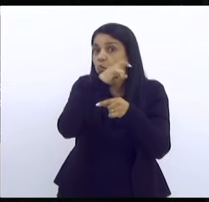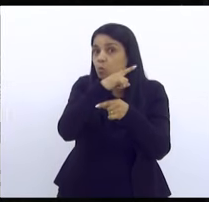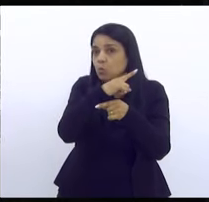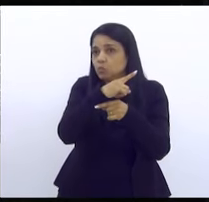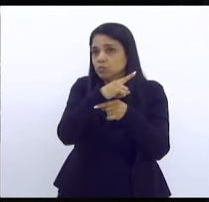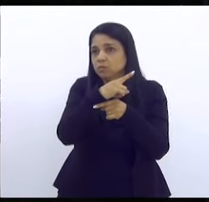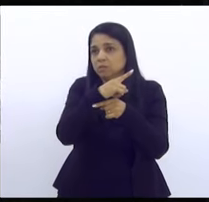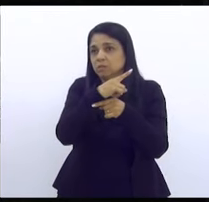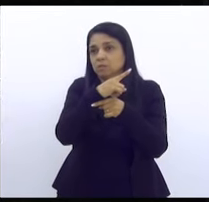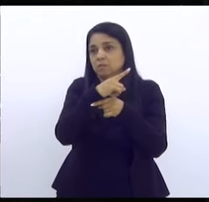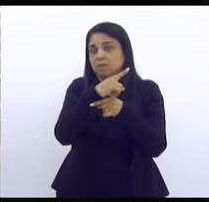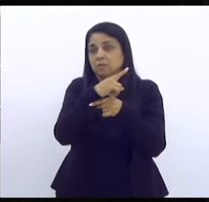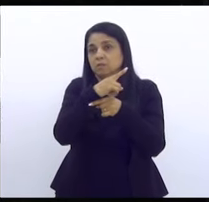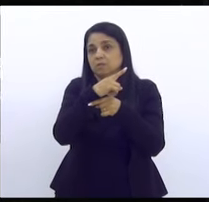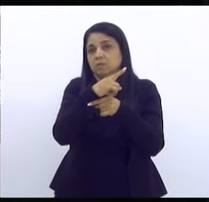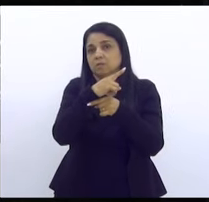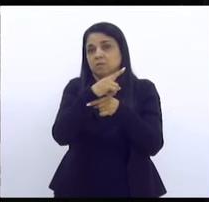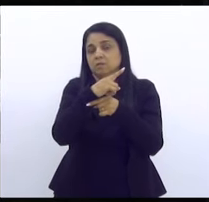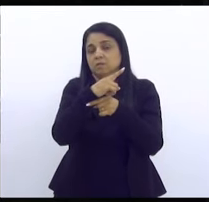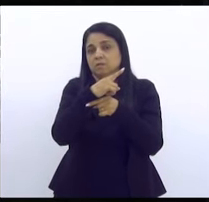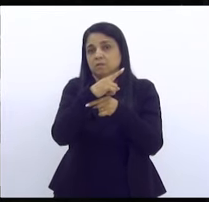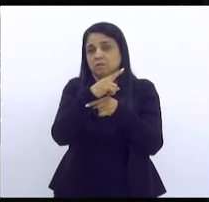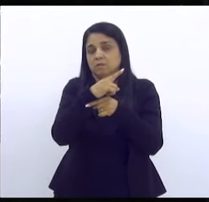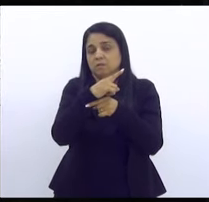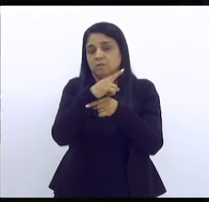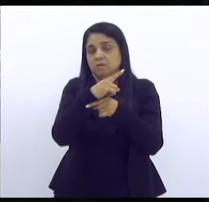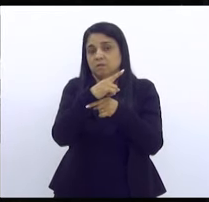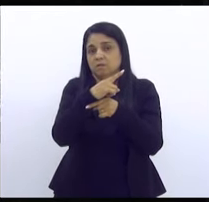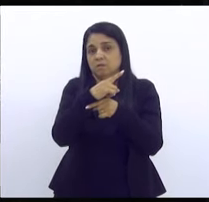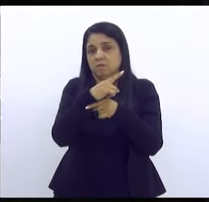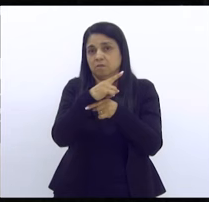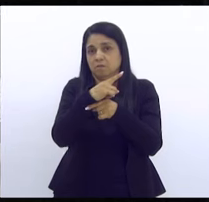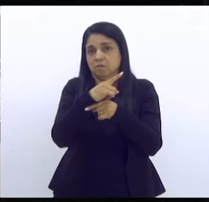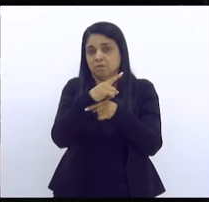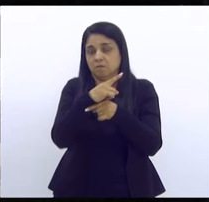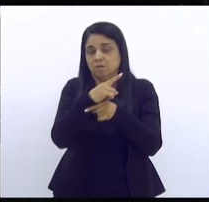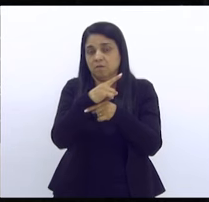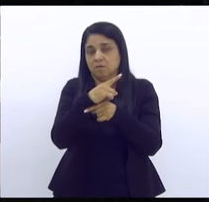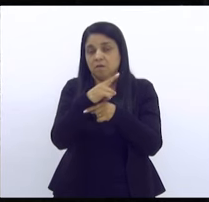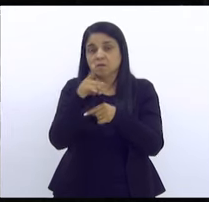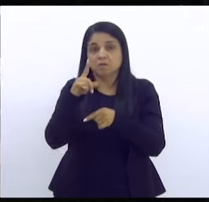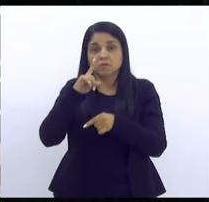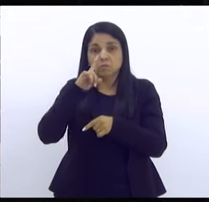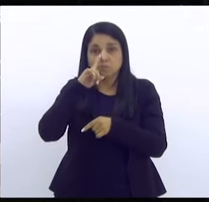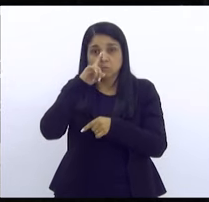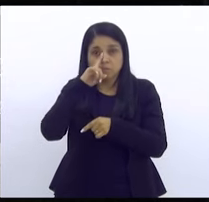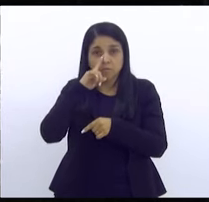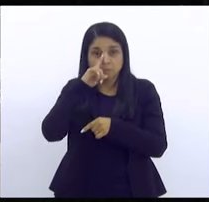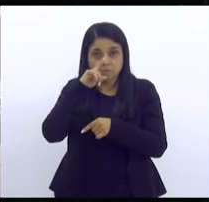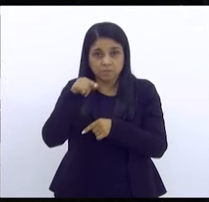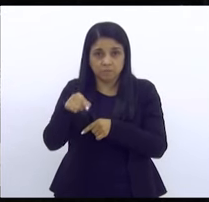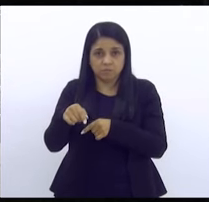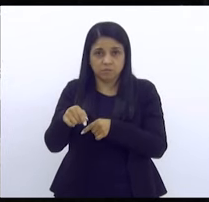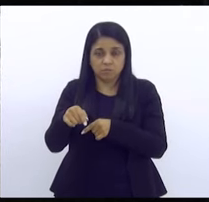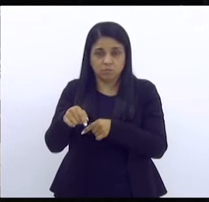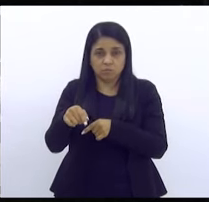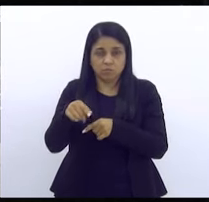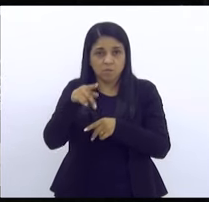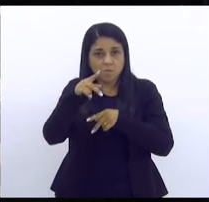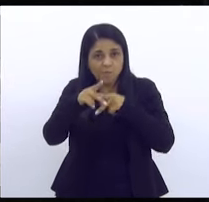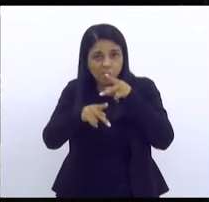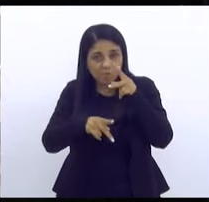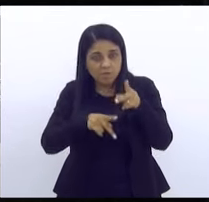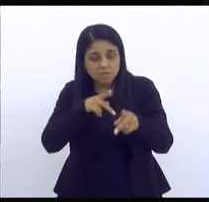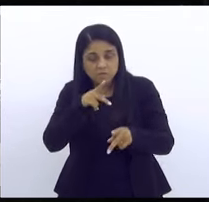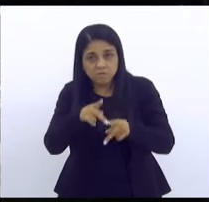o que facilita e coloca em risco a própria população, com a possibilidade de choque e outras coisas